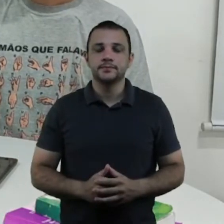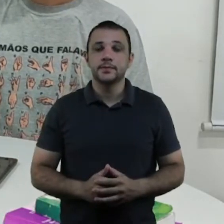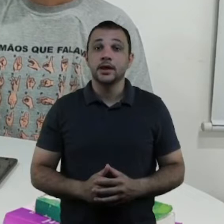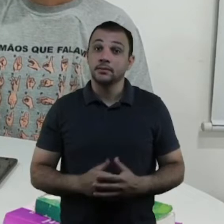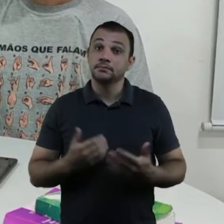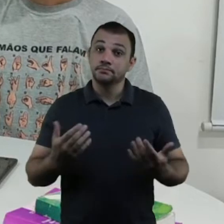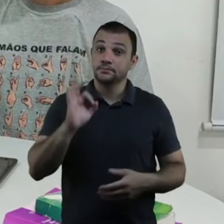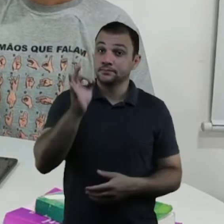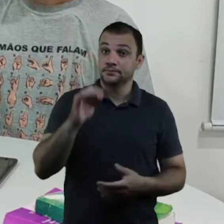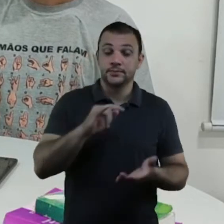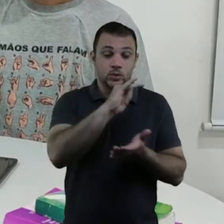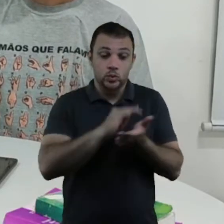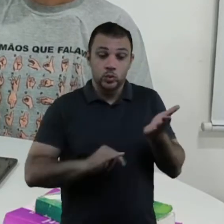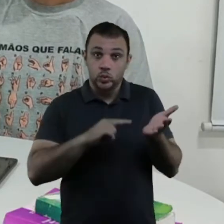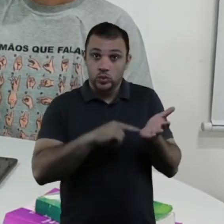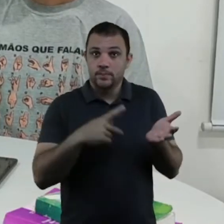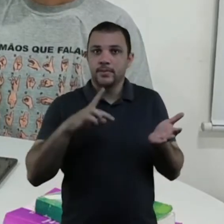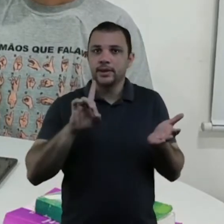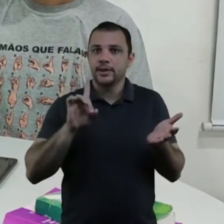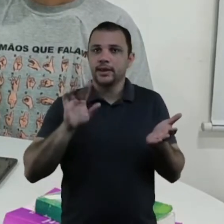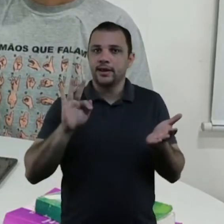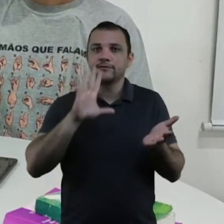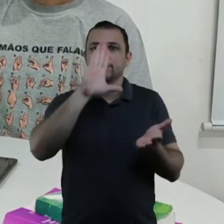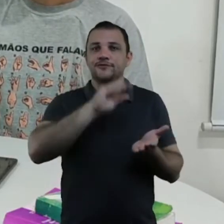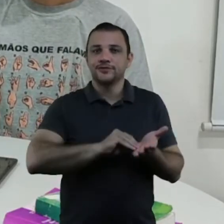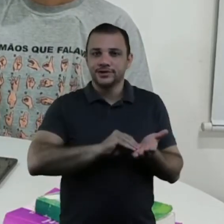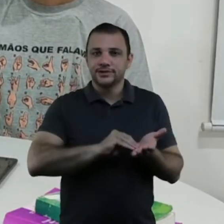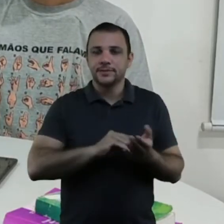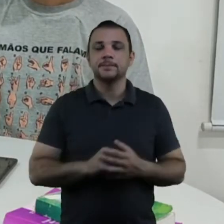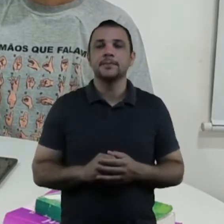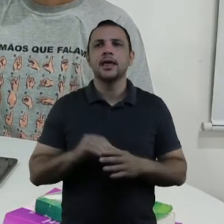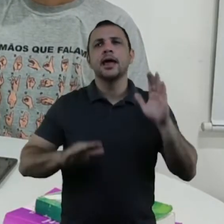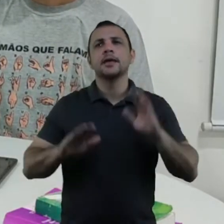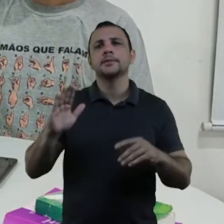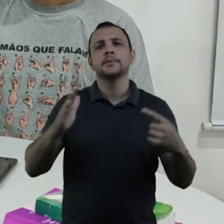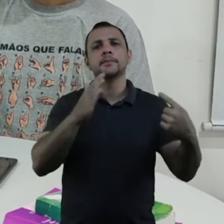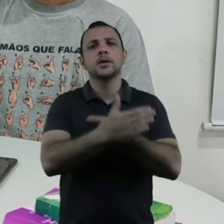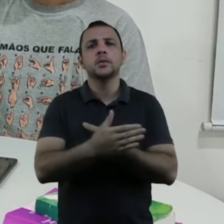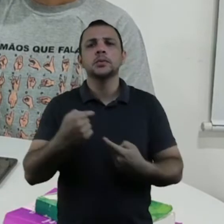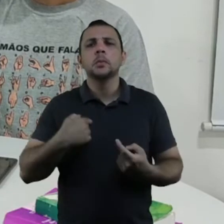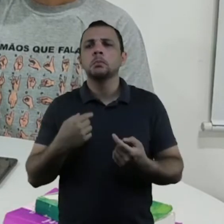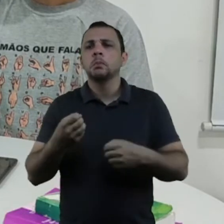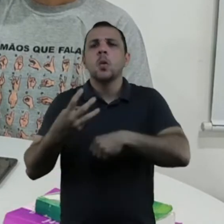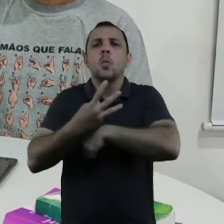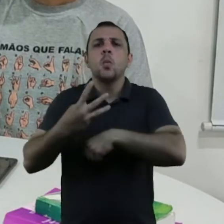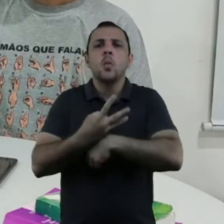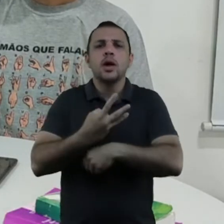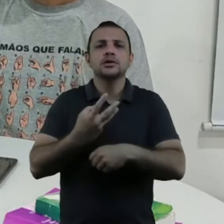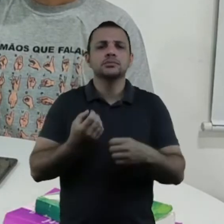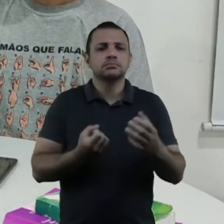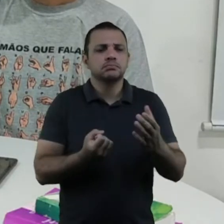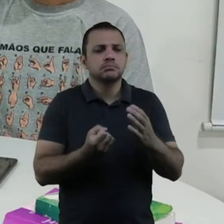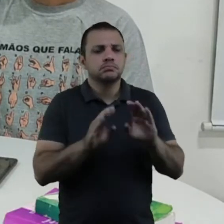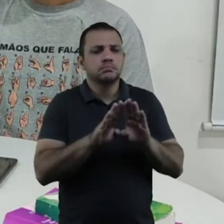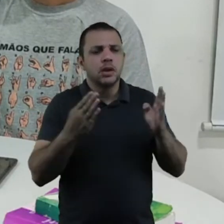vamos fechar aqui o arquivo. Ok. Botão, ícones. Marcela, como é que tu faz para ir pro WhatsApp? 2000